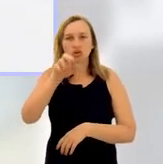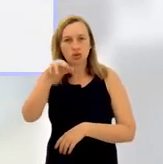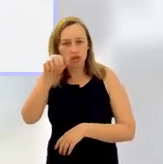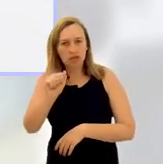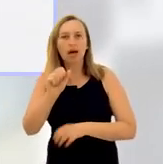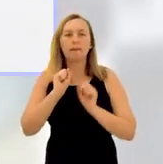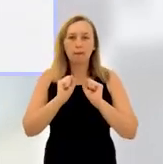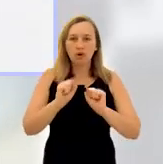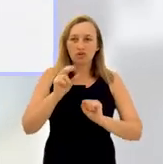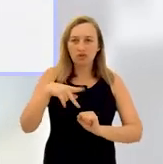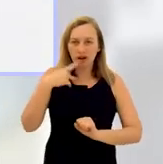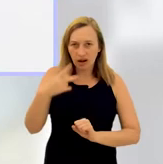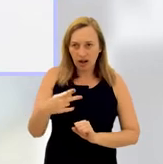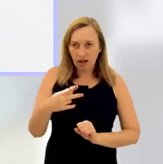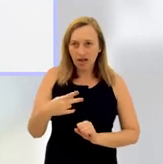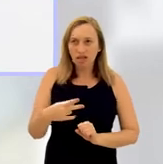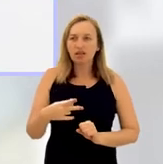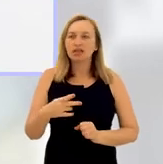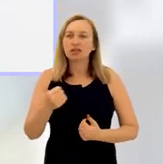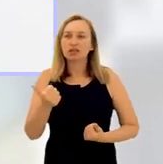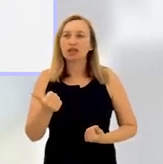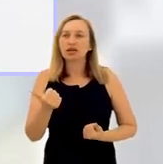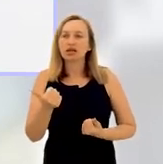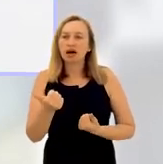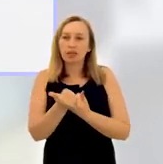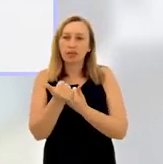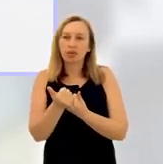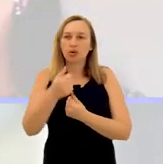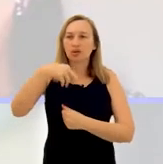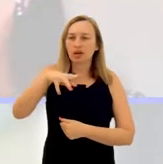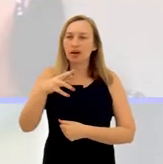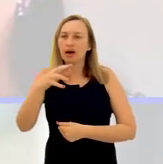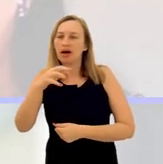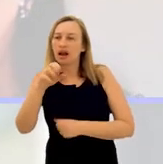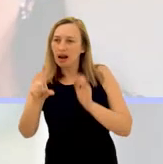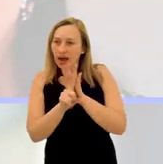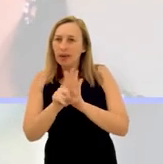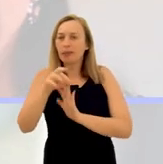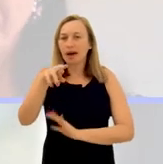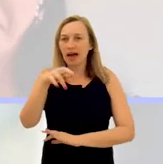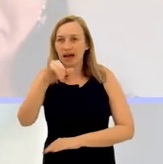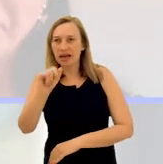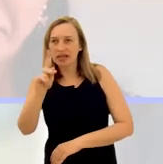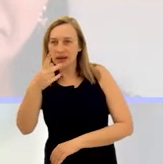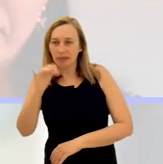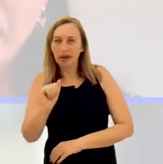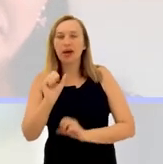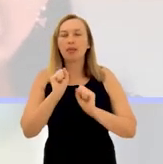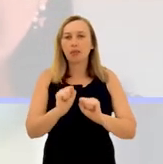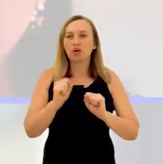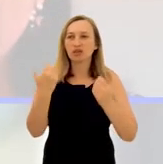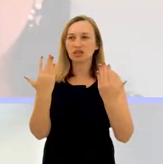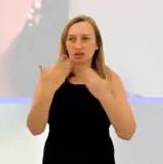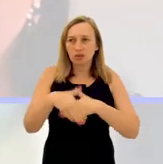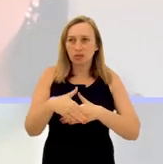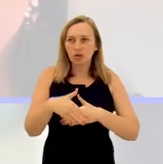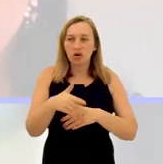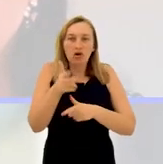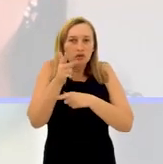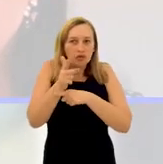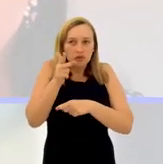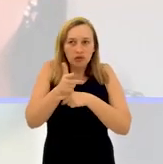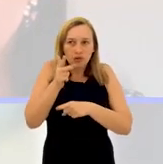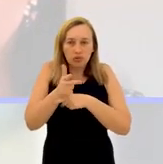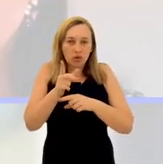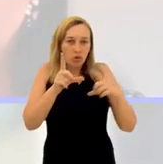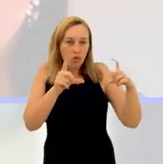pode comentar com muito maior propriedade, que a mulher tem amparo na lei da Maria da Penha. Pois ela pode fazer uma prova, por